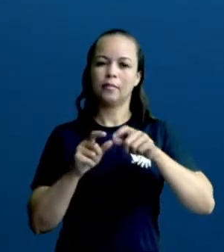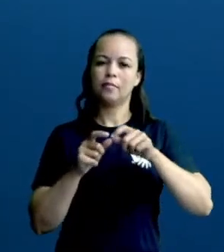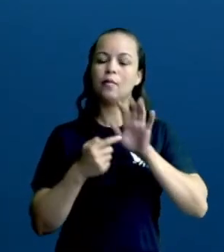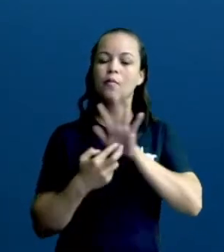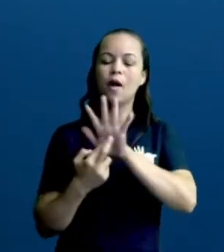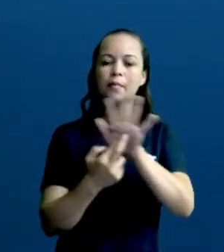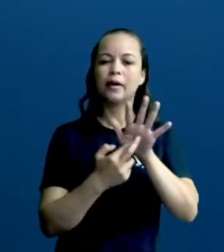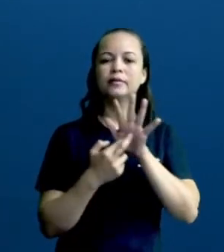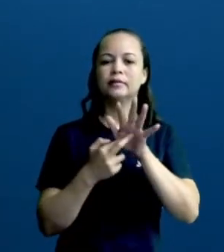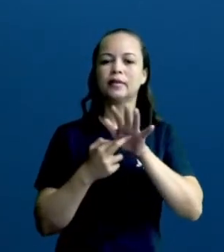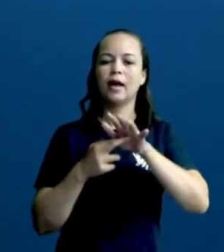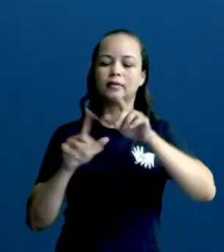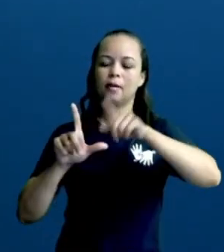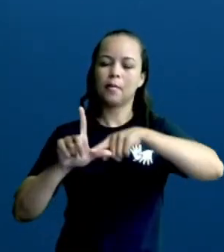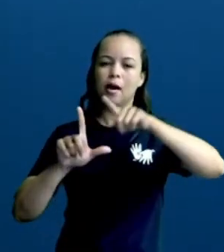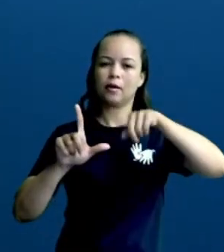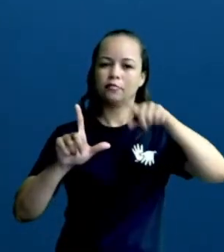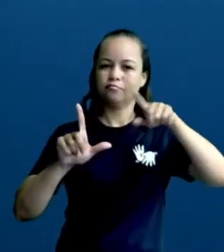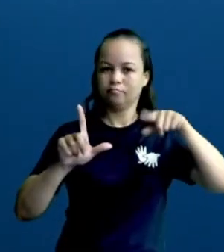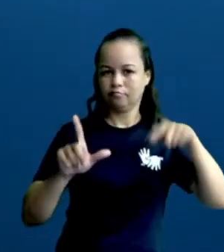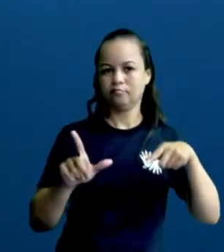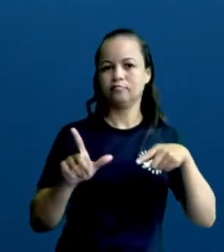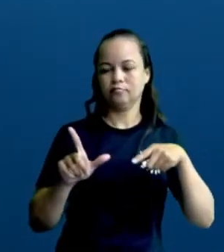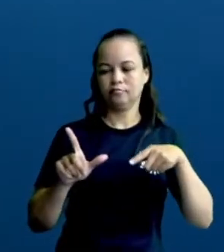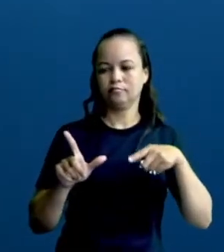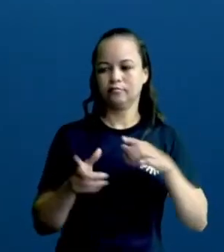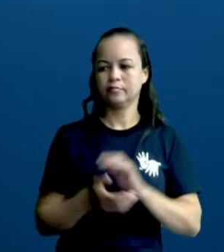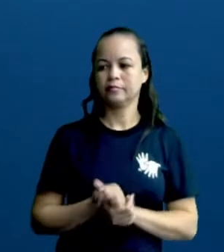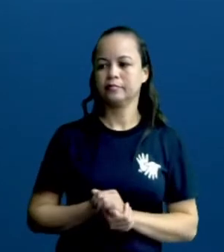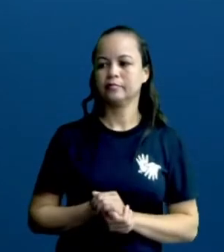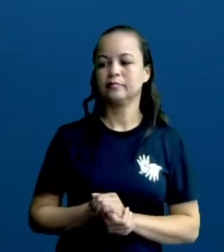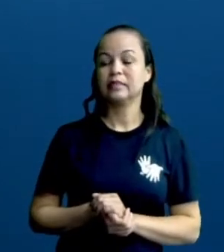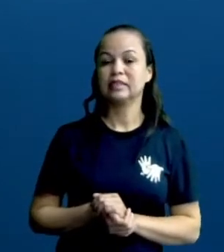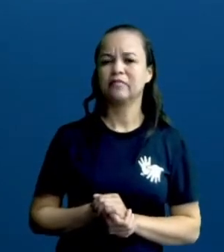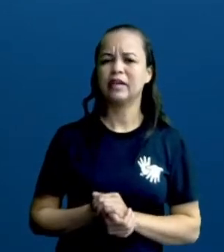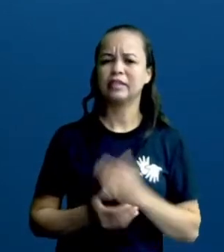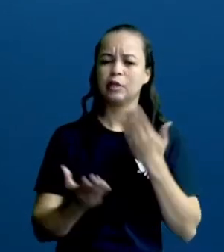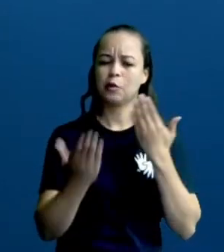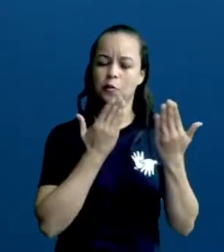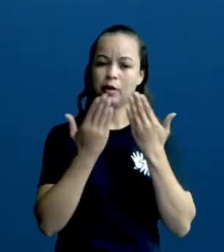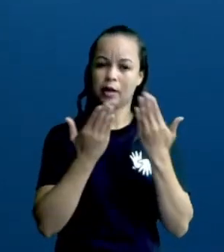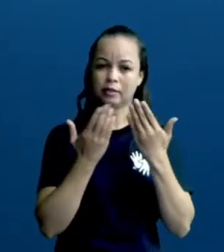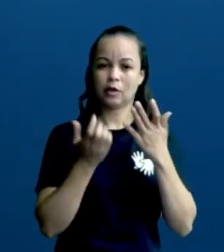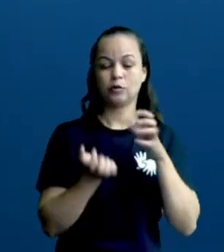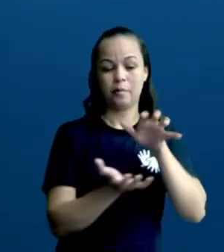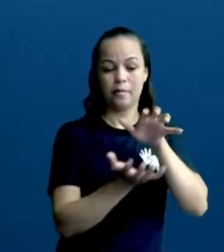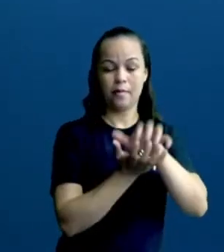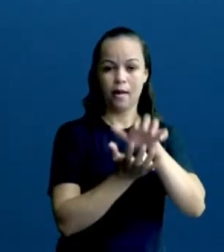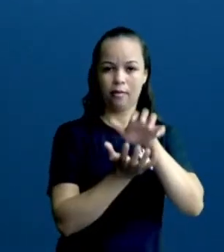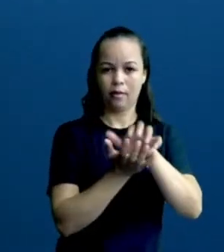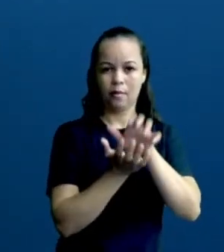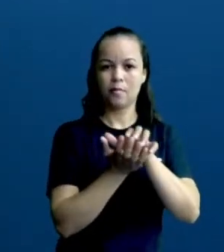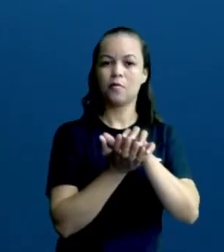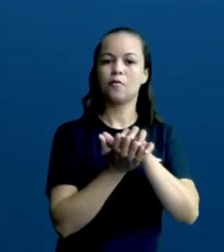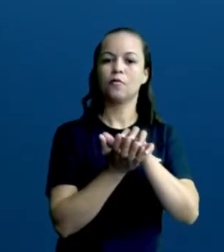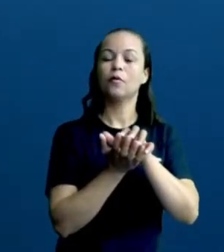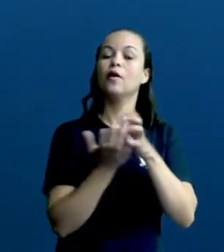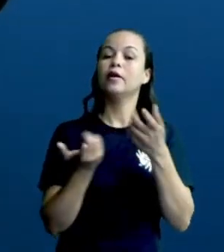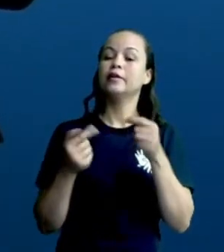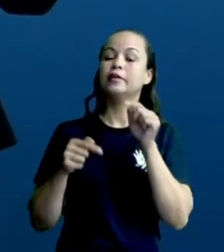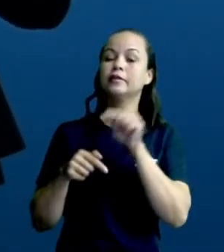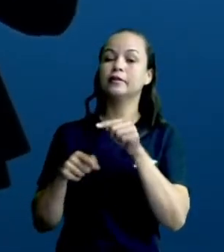representada pelos gráficos. Isso aqui, fazendo uma comparação com Pernambuco e com a